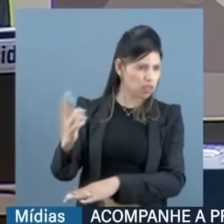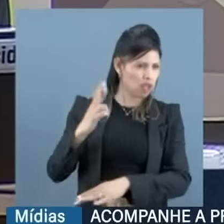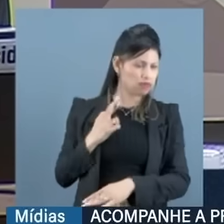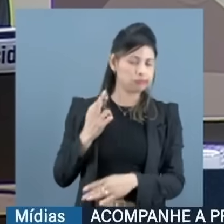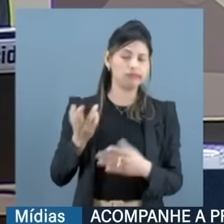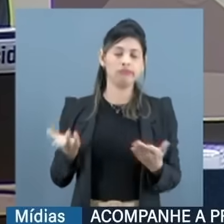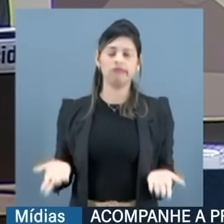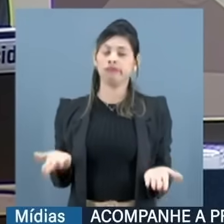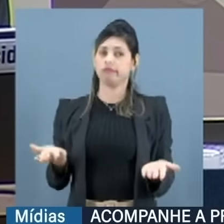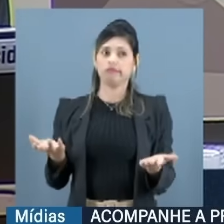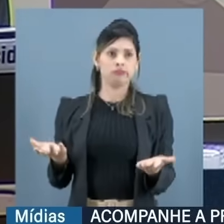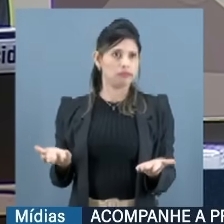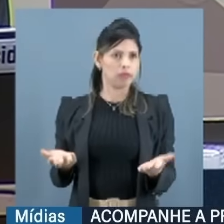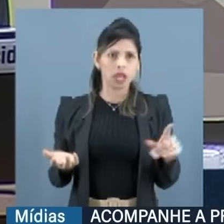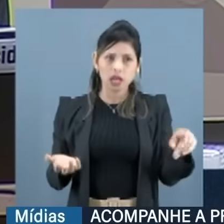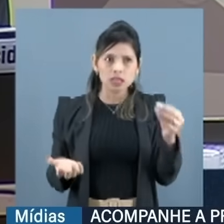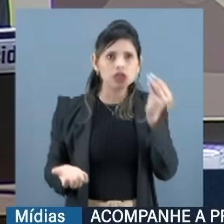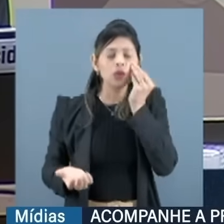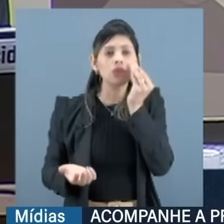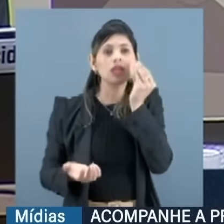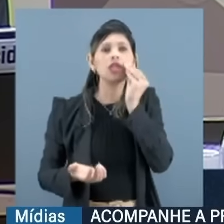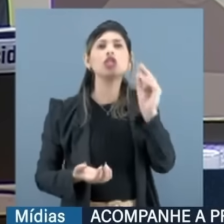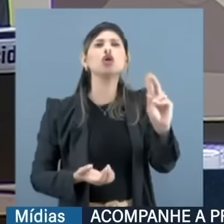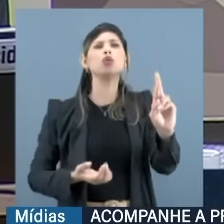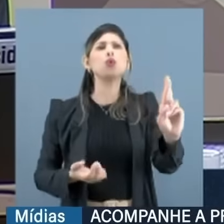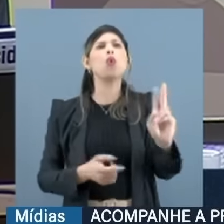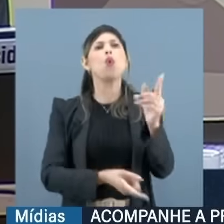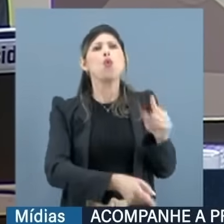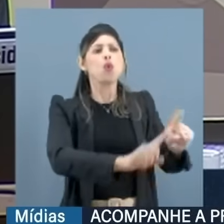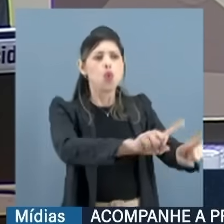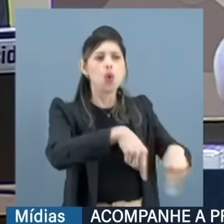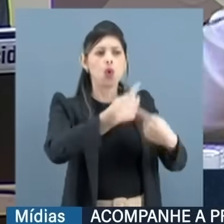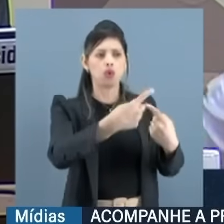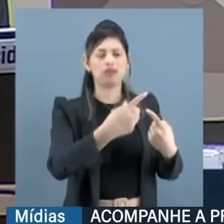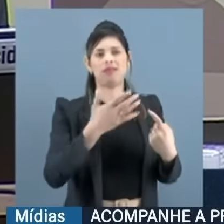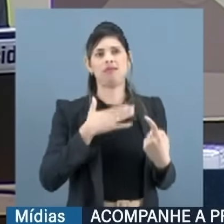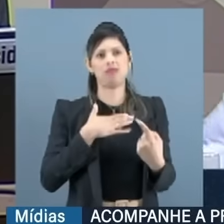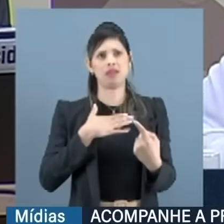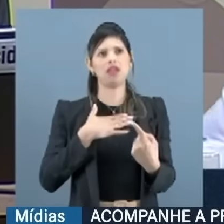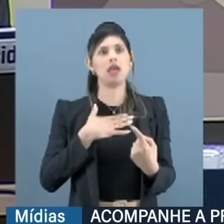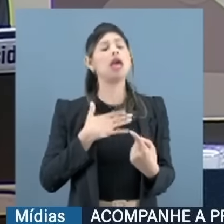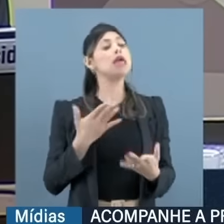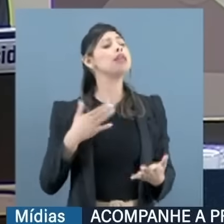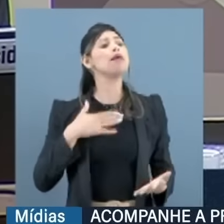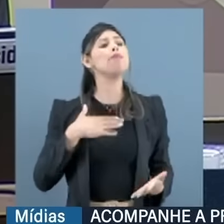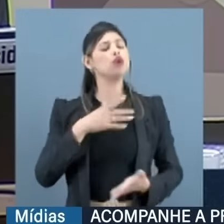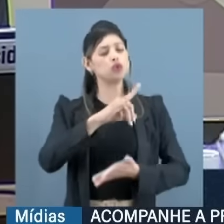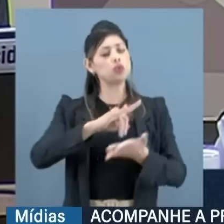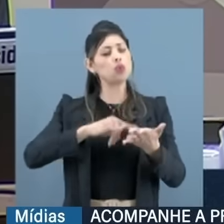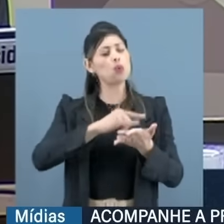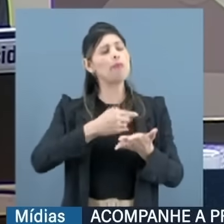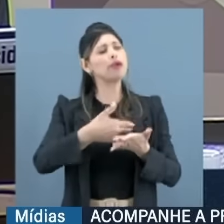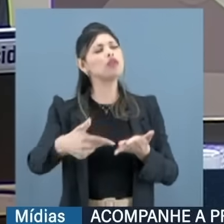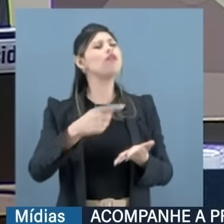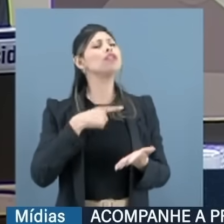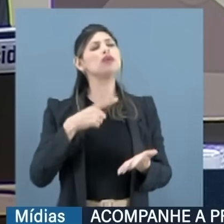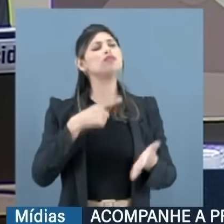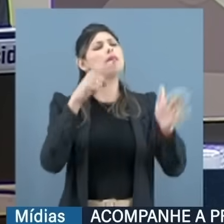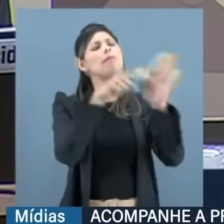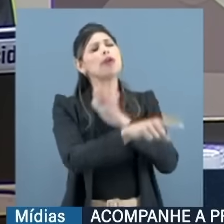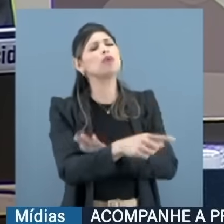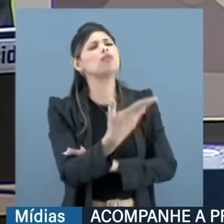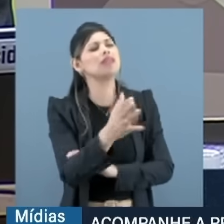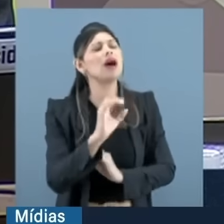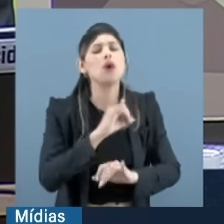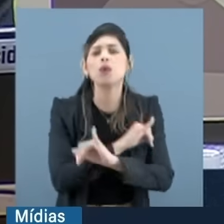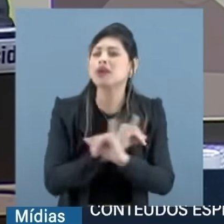tentando colocar aqui não se sustenta, e vão ler o que eles dizem que tem no documento e a minha pergunta. Eu quero dizer para vocês, colegas,